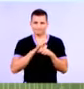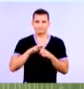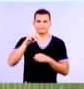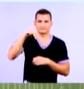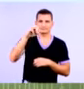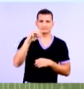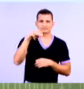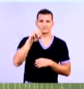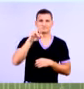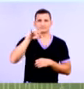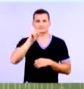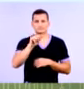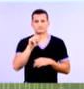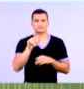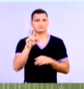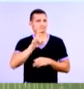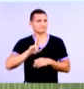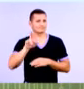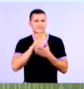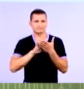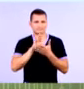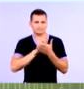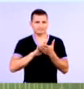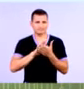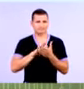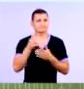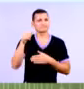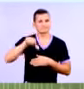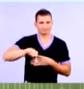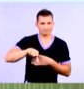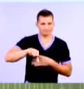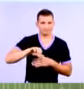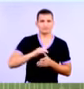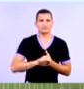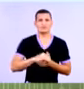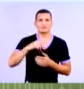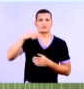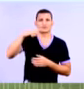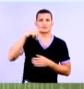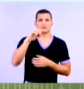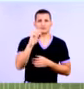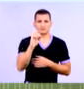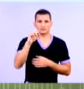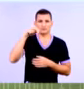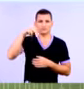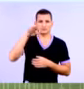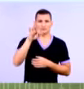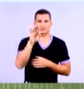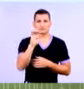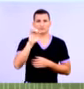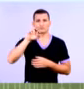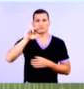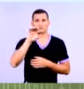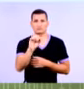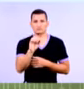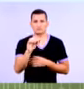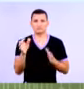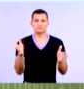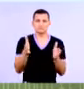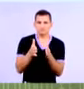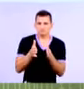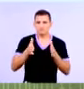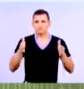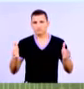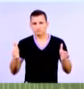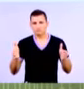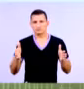estar utilizando. Então essa é a grande desvantagem. Já no ponteiro, na alocação dinâmica, ele encolhe, ele aumenta. Ah,